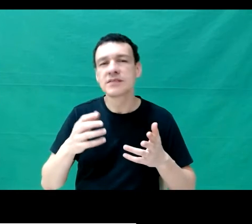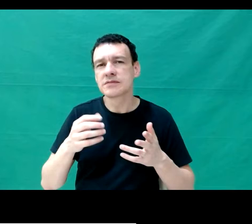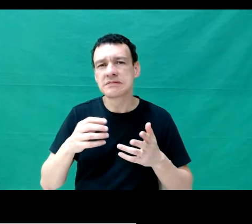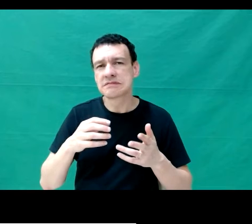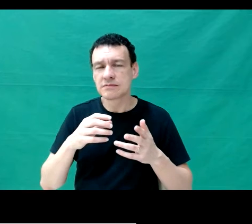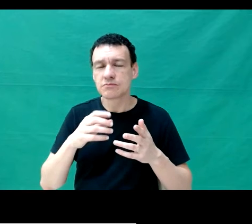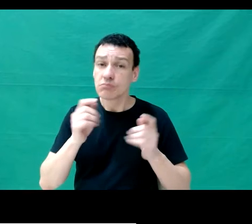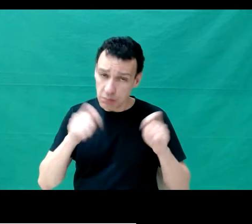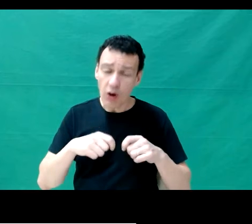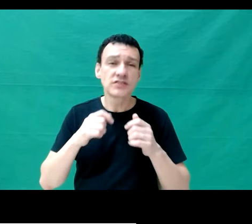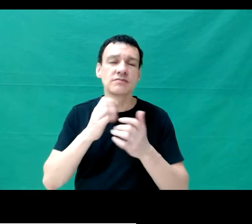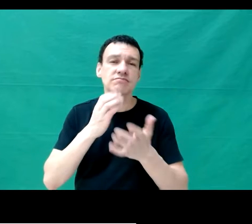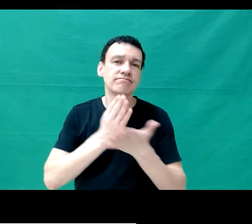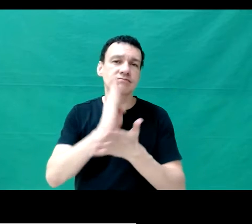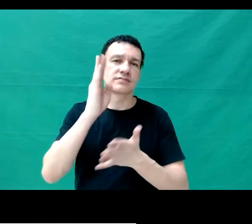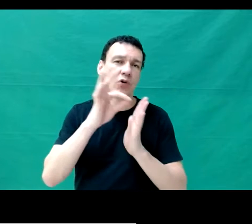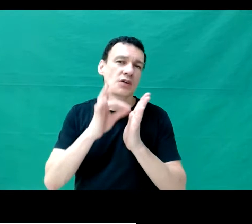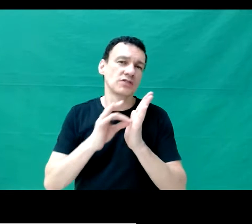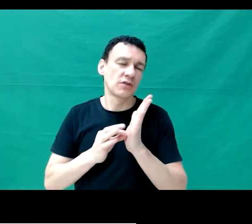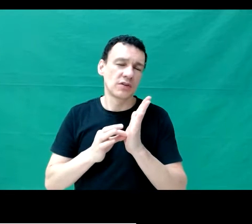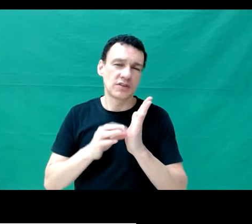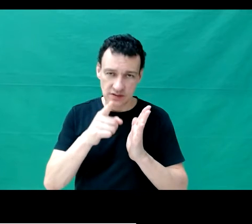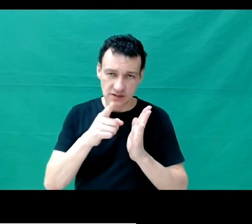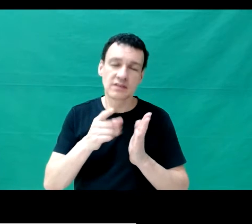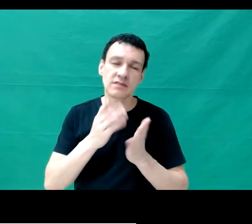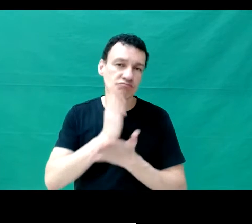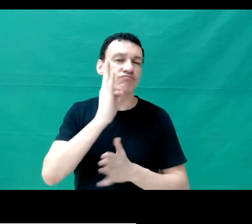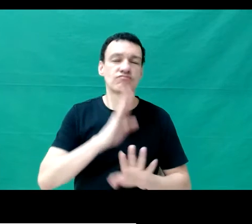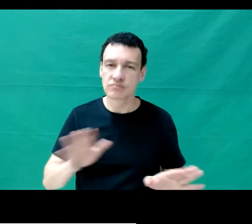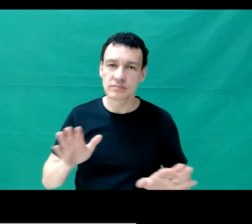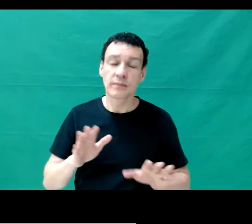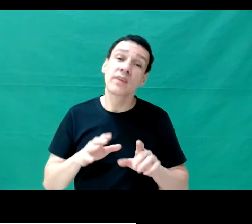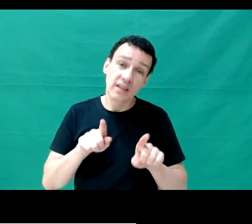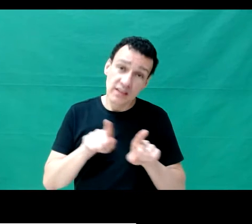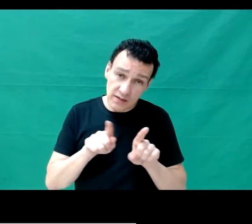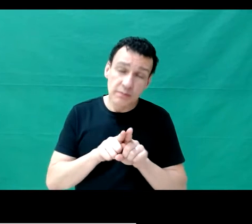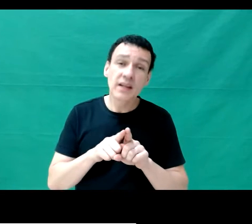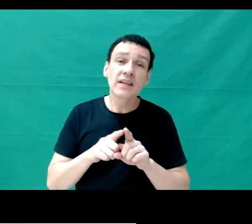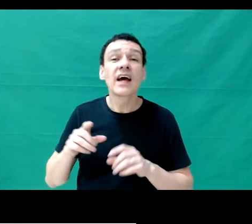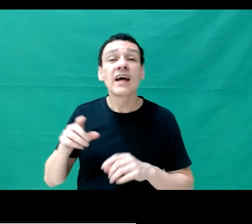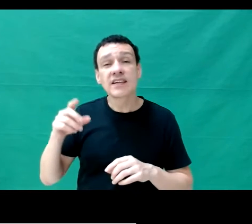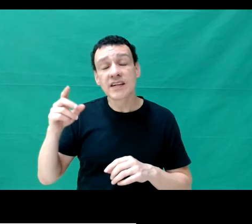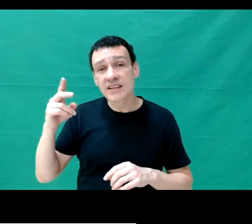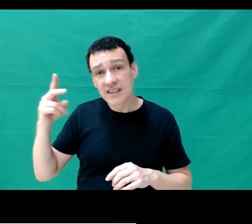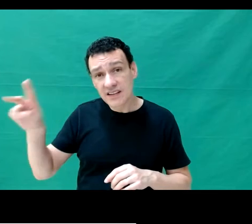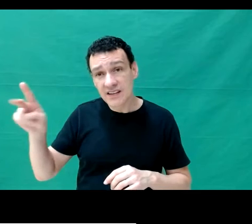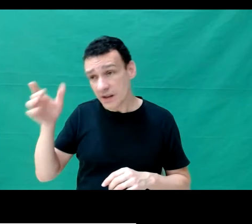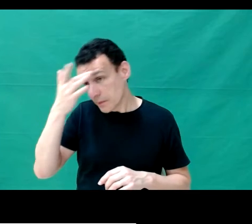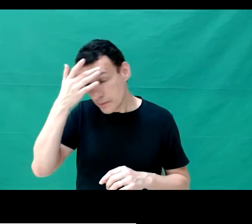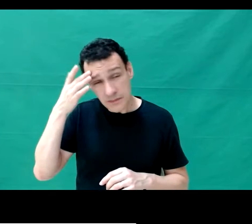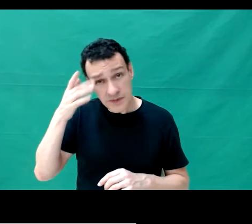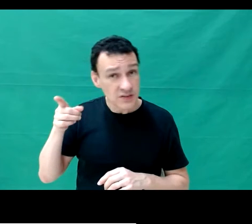o código, e essa ferramenta ela também consegue fazer a validação da experiência de uma pessoa que